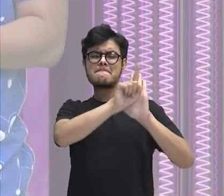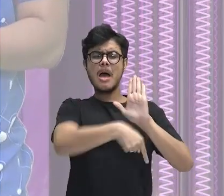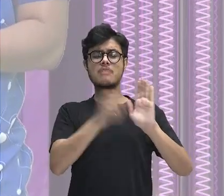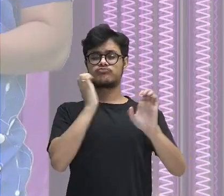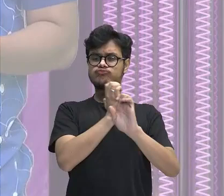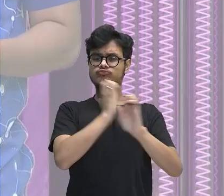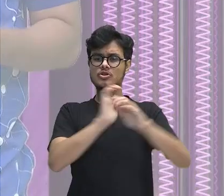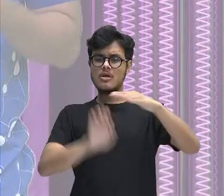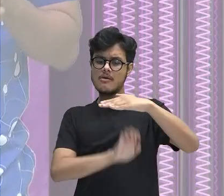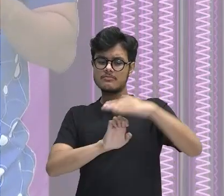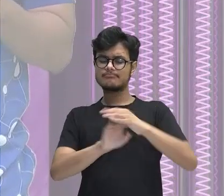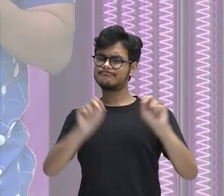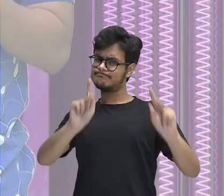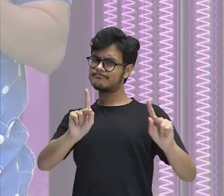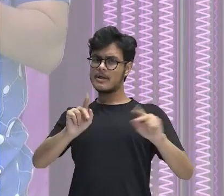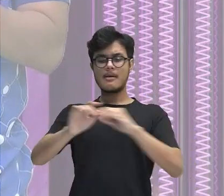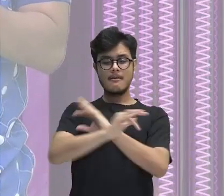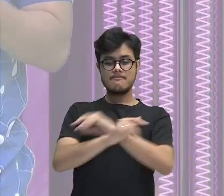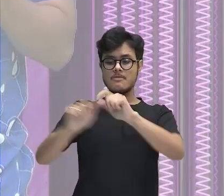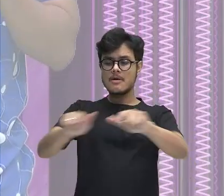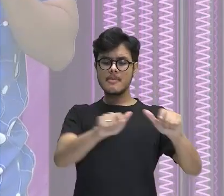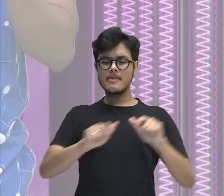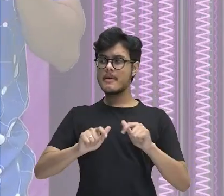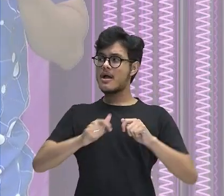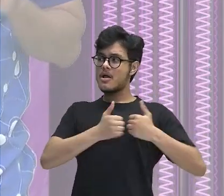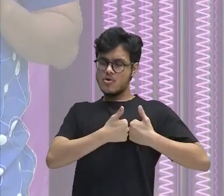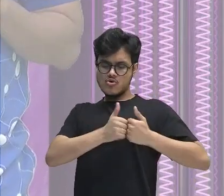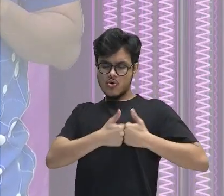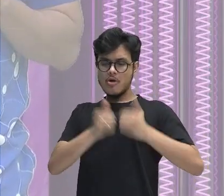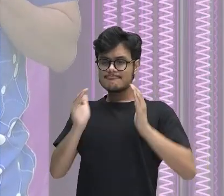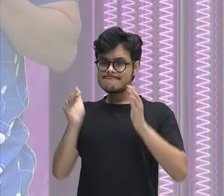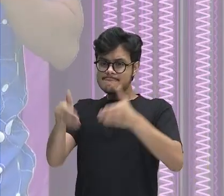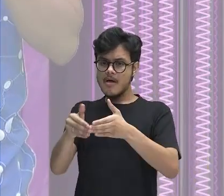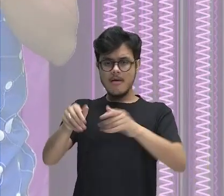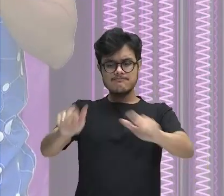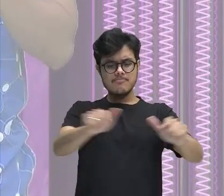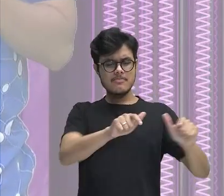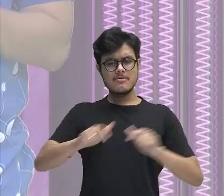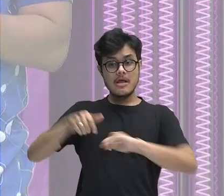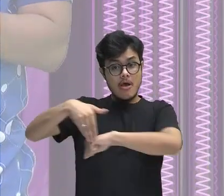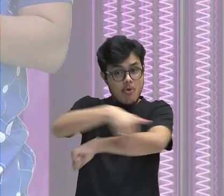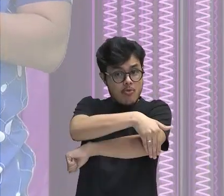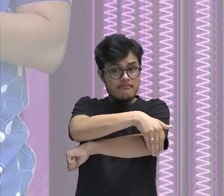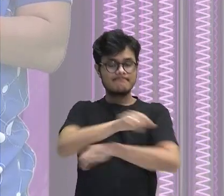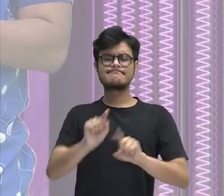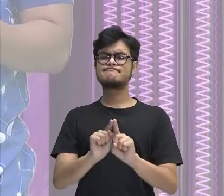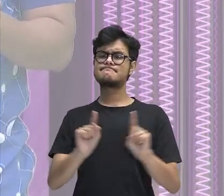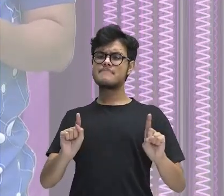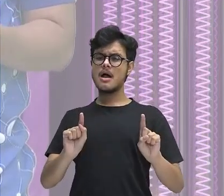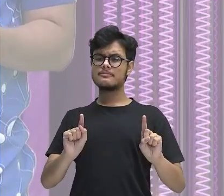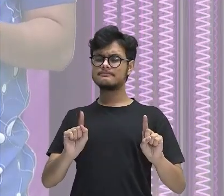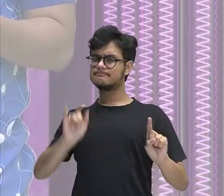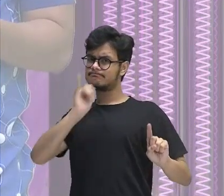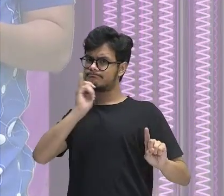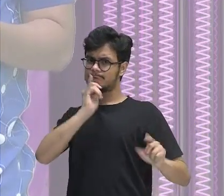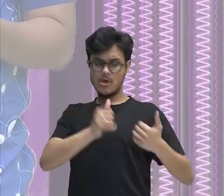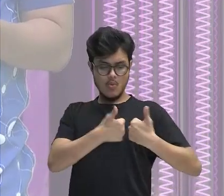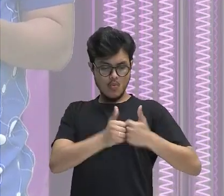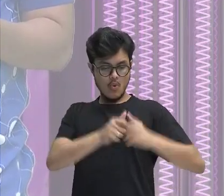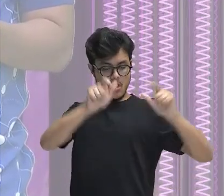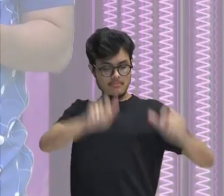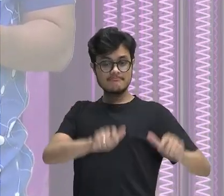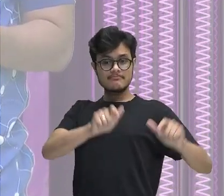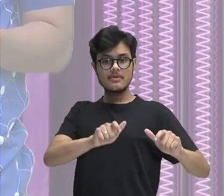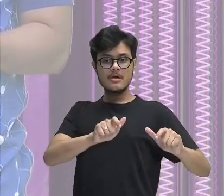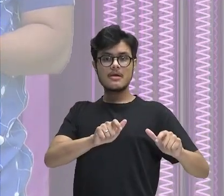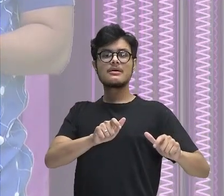eu vou querer colocar paradas de ônibus nas principais vias, só que essa parada de ônibus ela vai ter que ficar